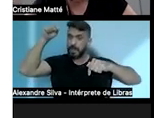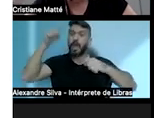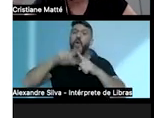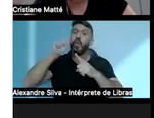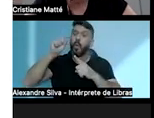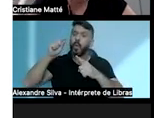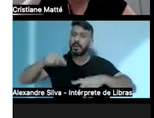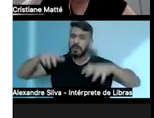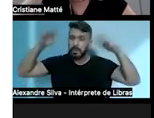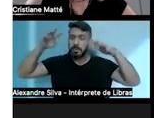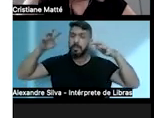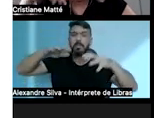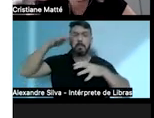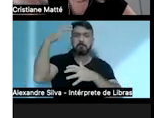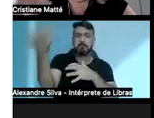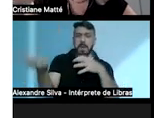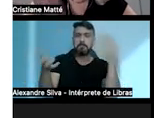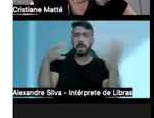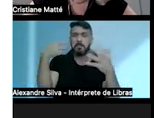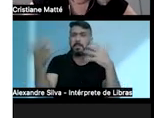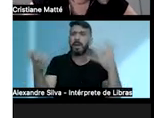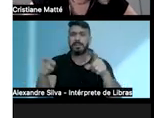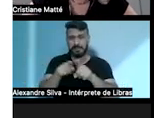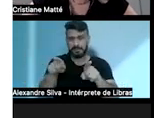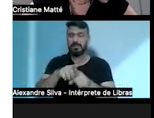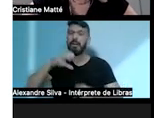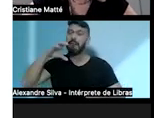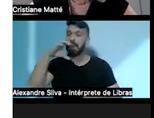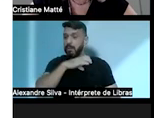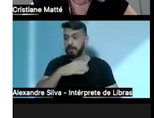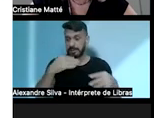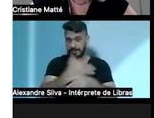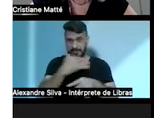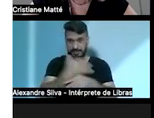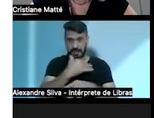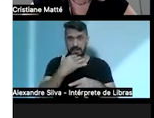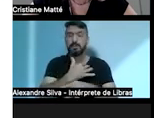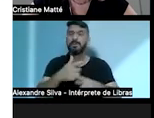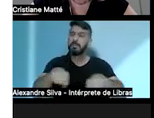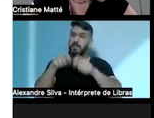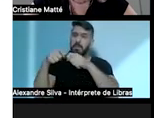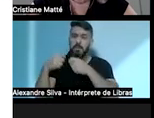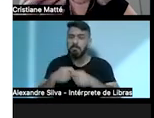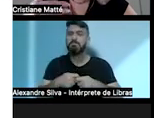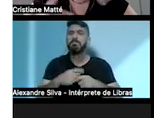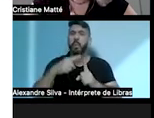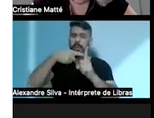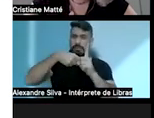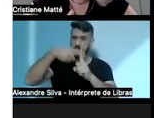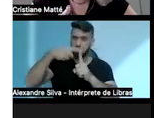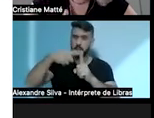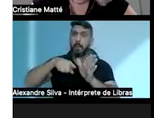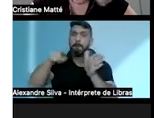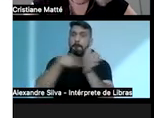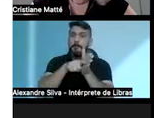depois caíram muitas árvores, toda a questão de aquecimento, né, das cidades, ela foi muito prejudicada, com temperaturas menores que menos